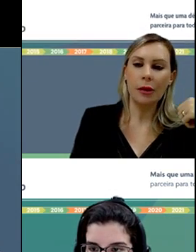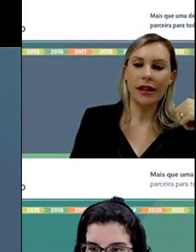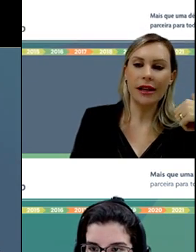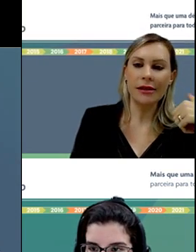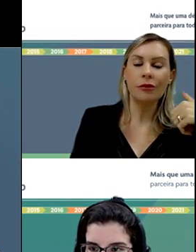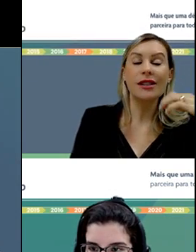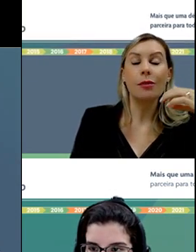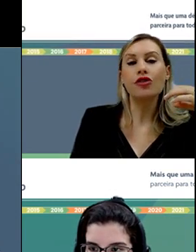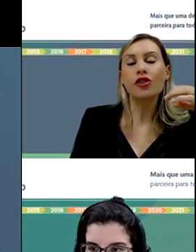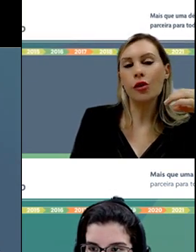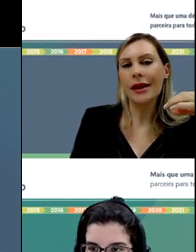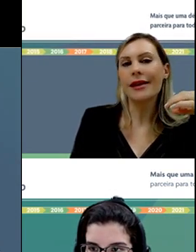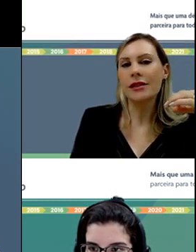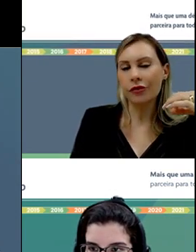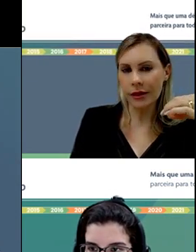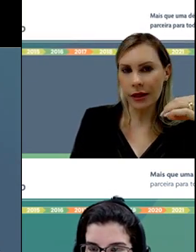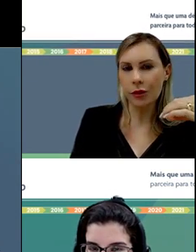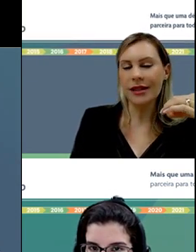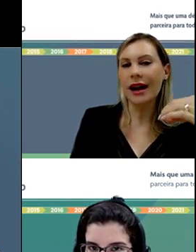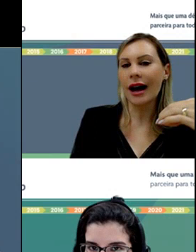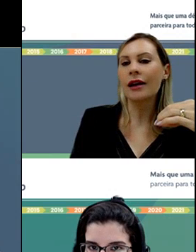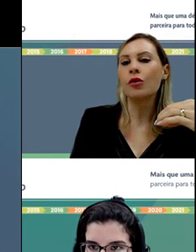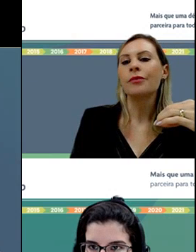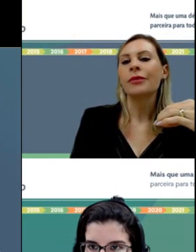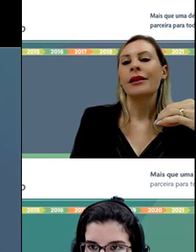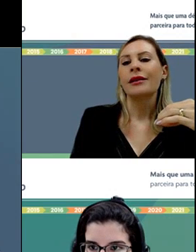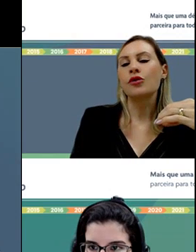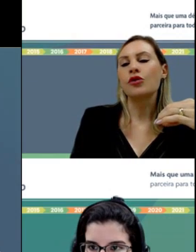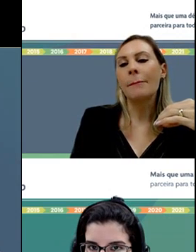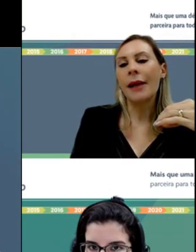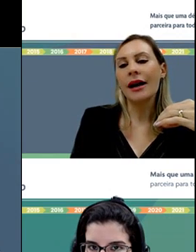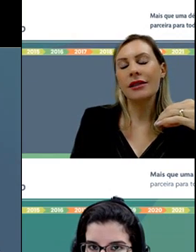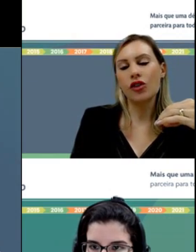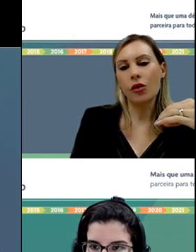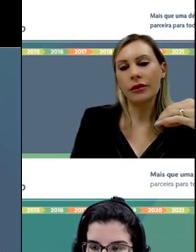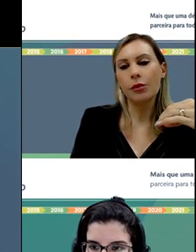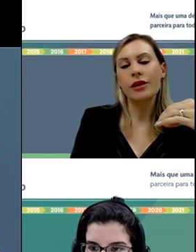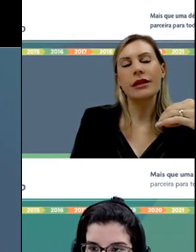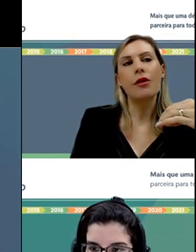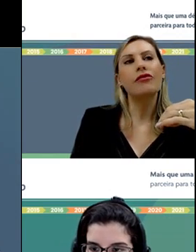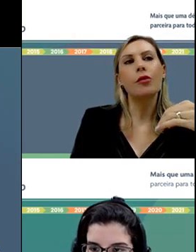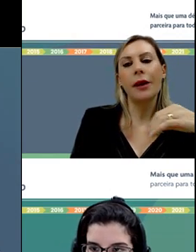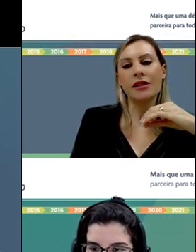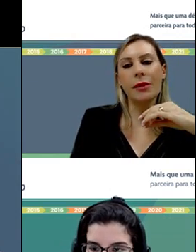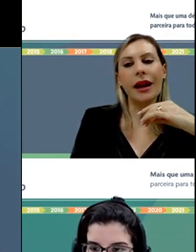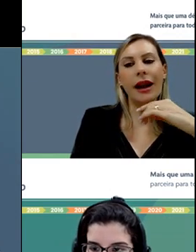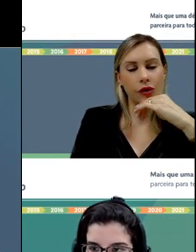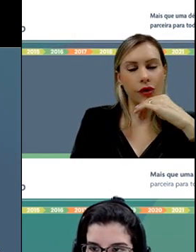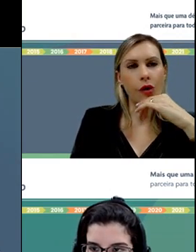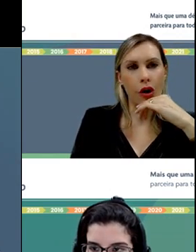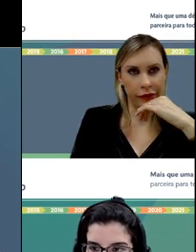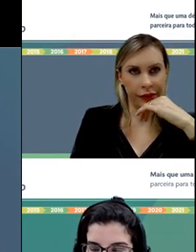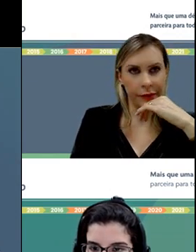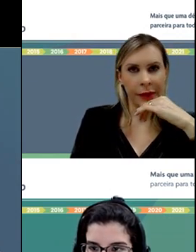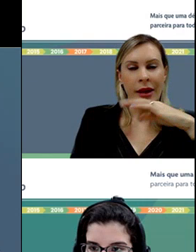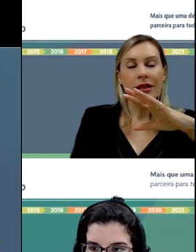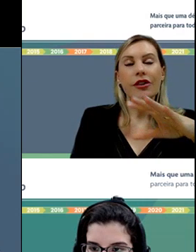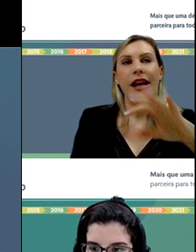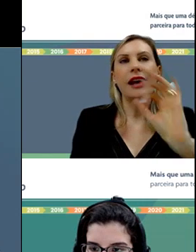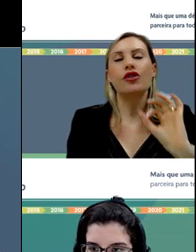sua remuneração. Você pode incluir essa função, esse cargo, na sua base de contribuição à FUNPRESP lá no